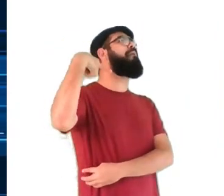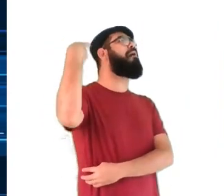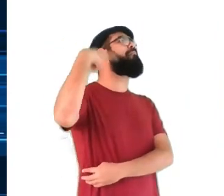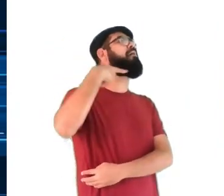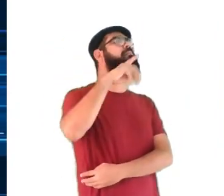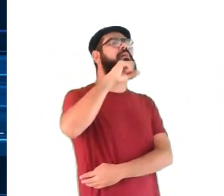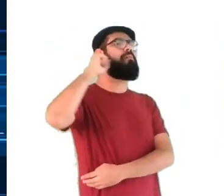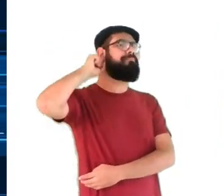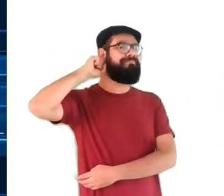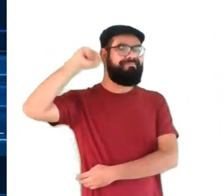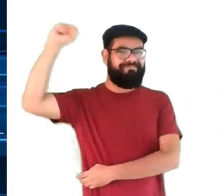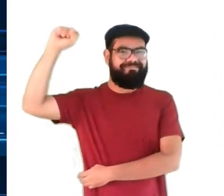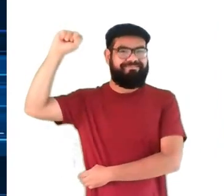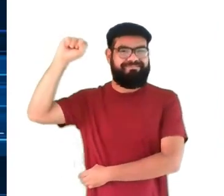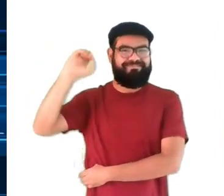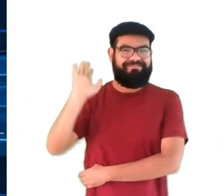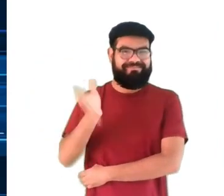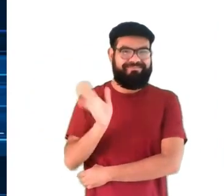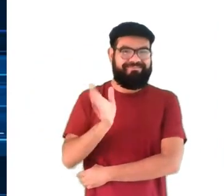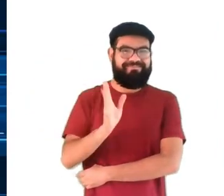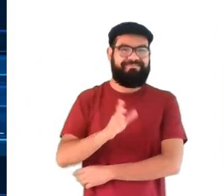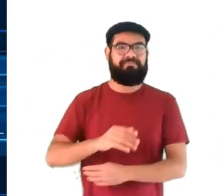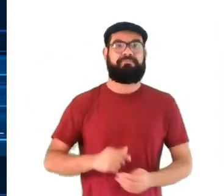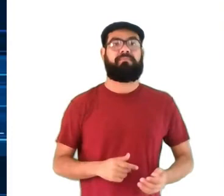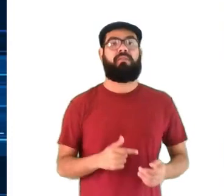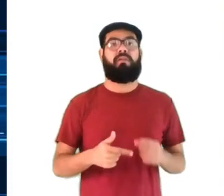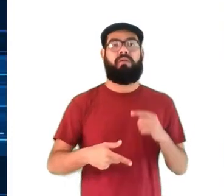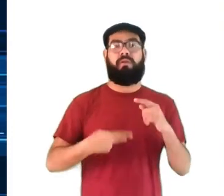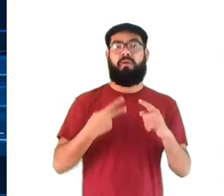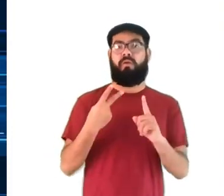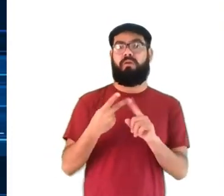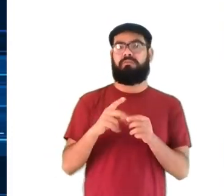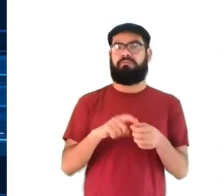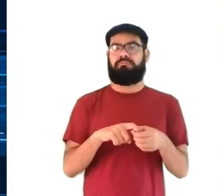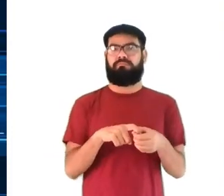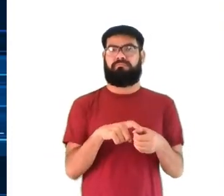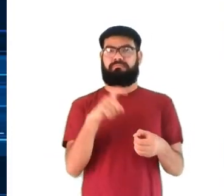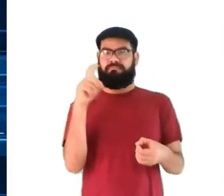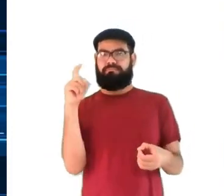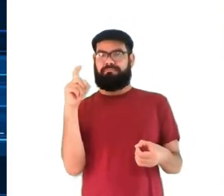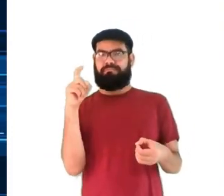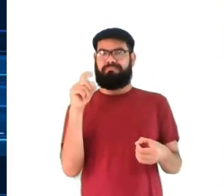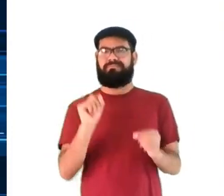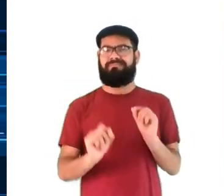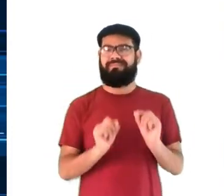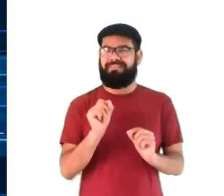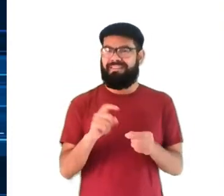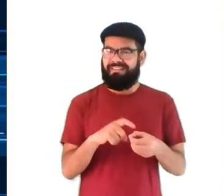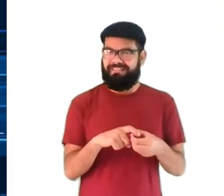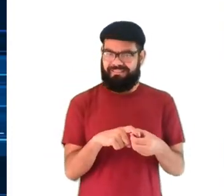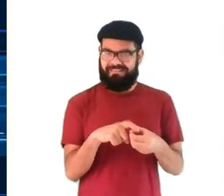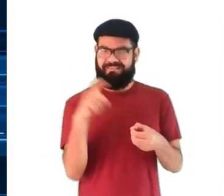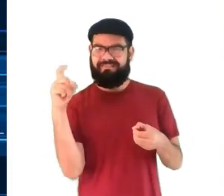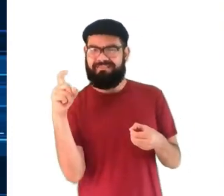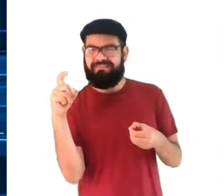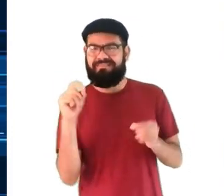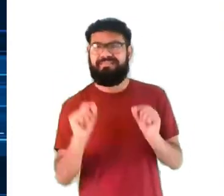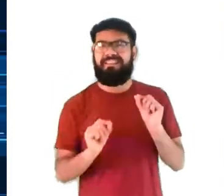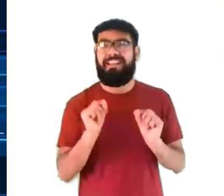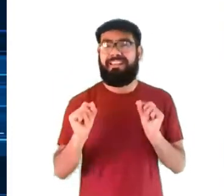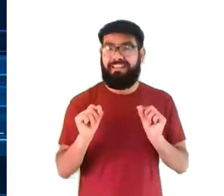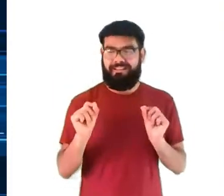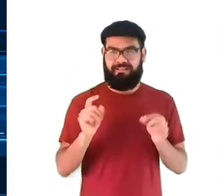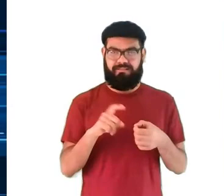é a desconexão. O que é a desconexão, professora? Muito bem. Então, a desconexão, como vocês